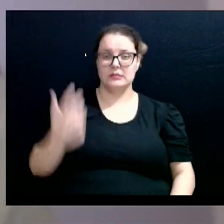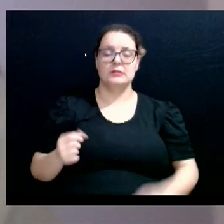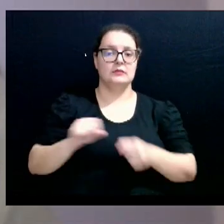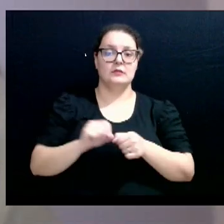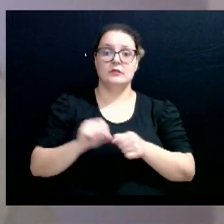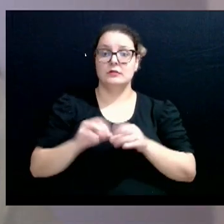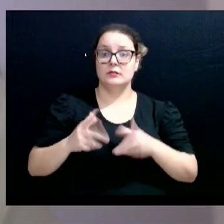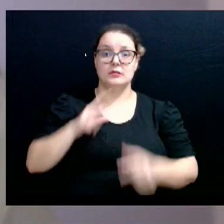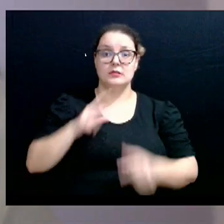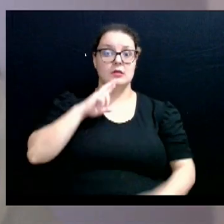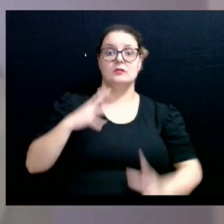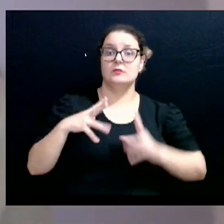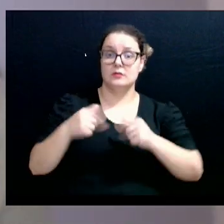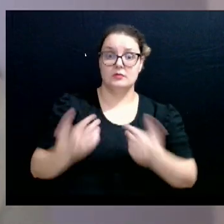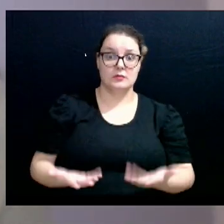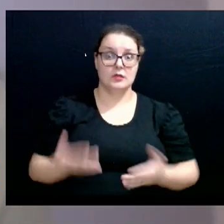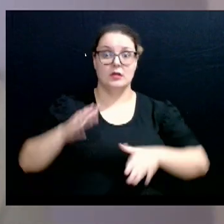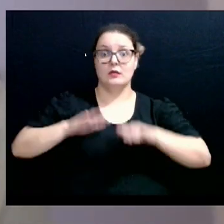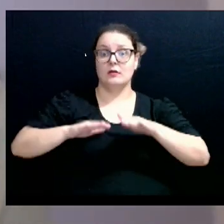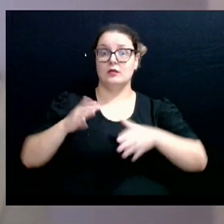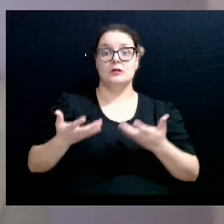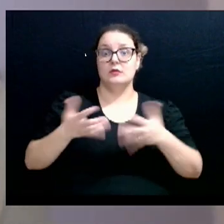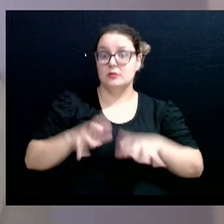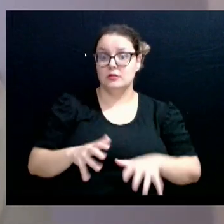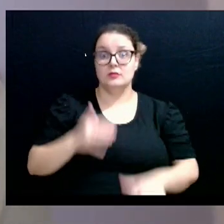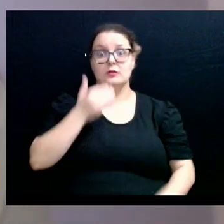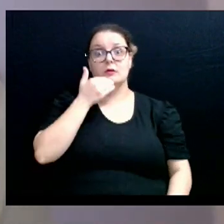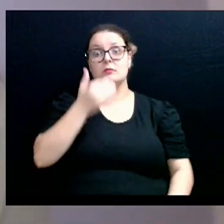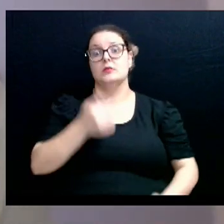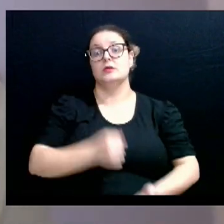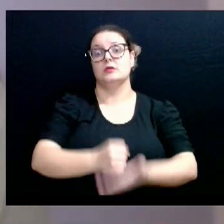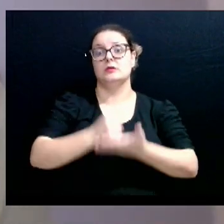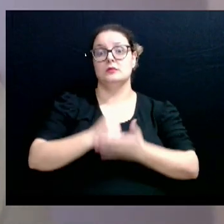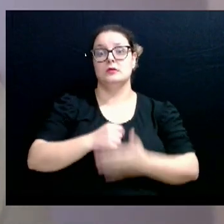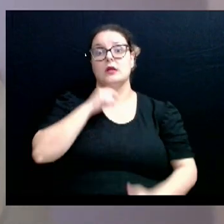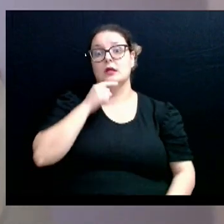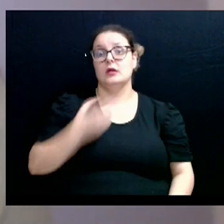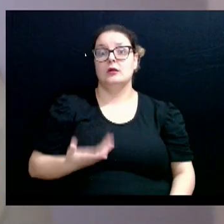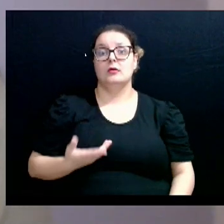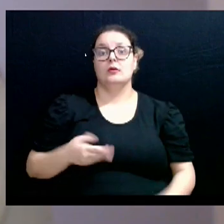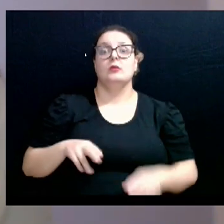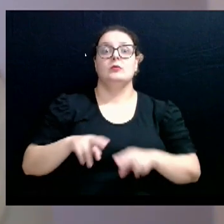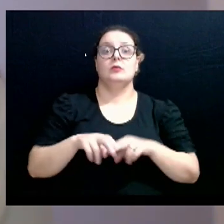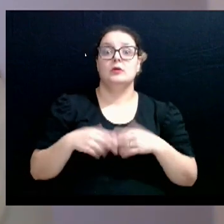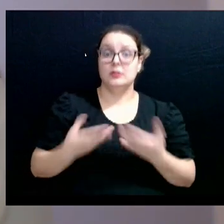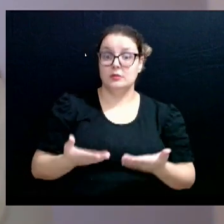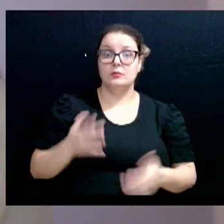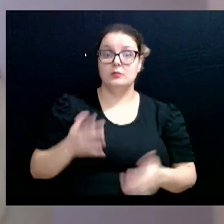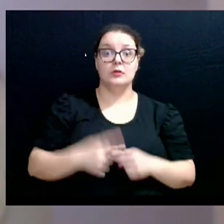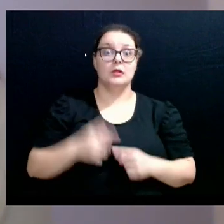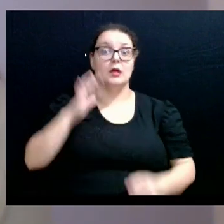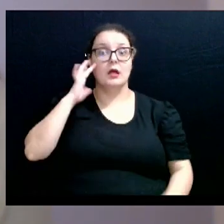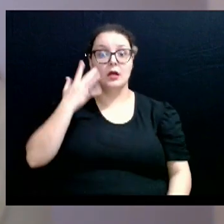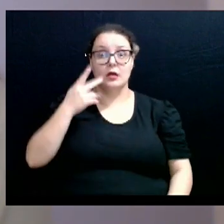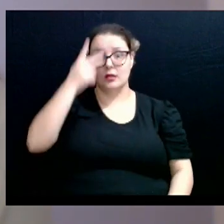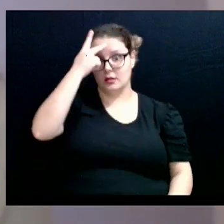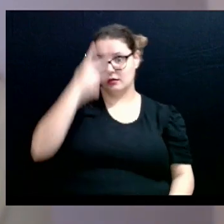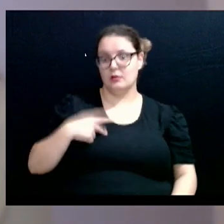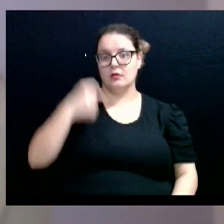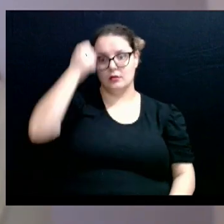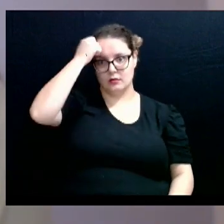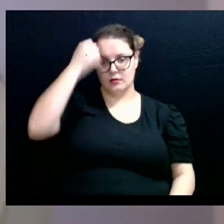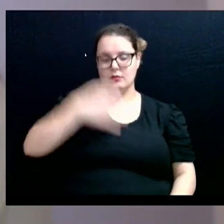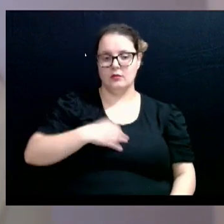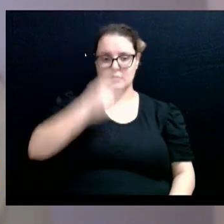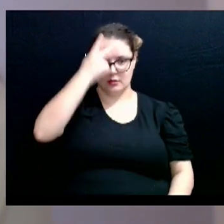tudo. E muitas vezes não querem pedir ajuda a ninguém por isso, porque elas acham que é delas, o filho é delas, então elas têm